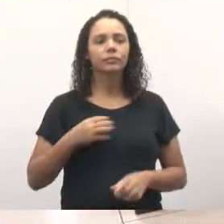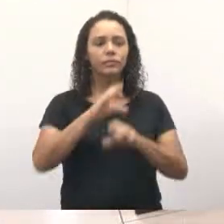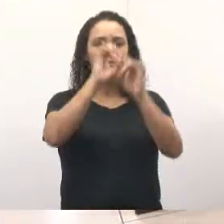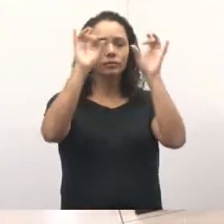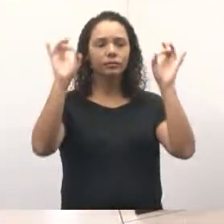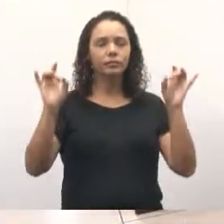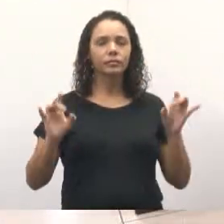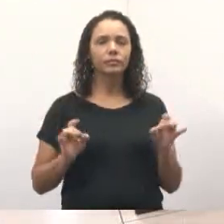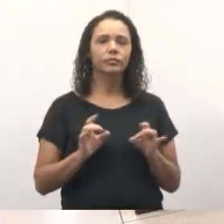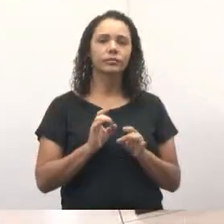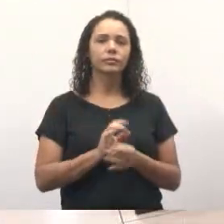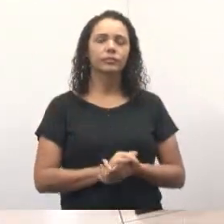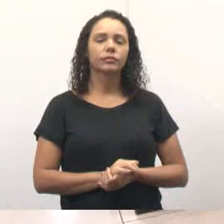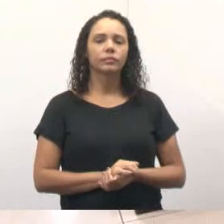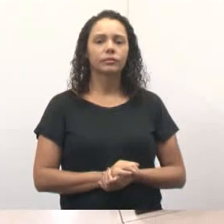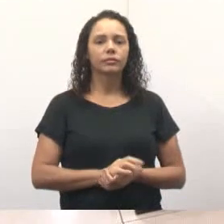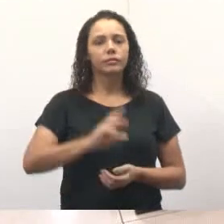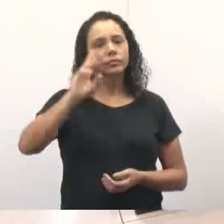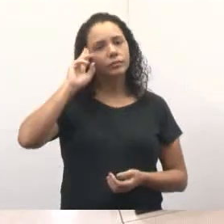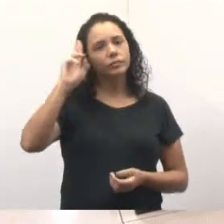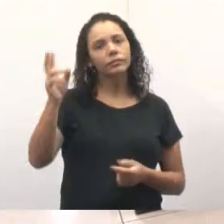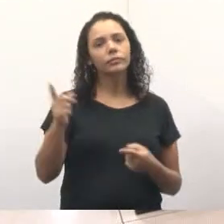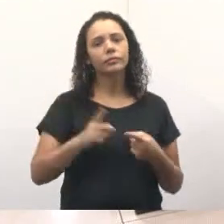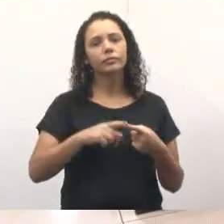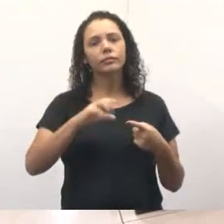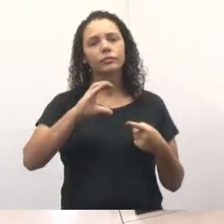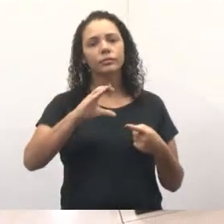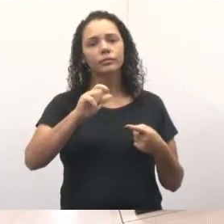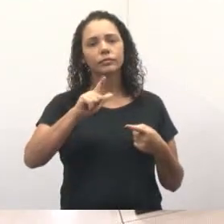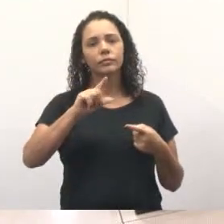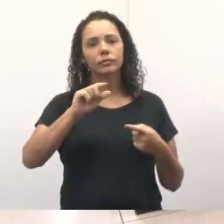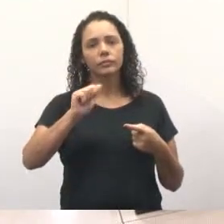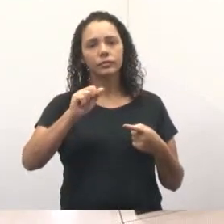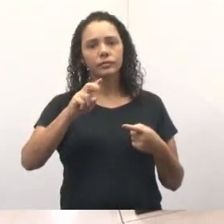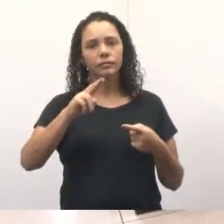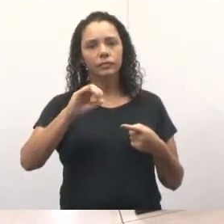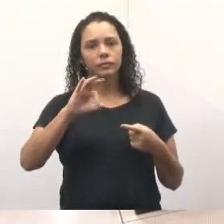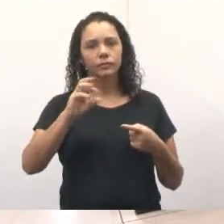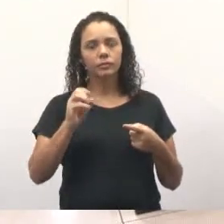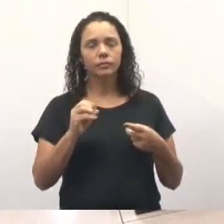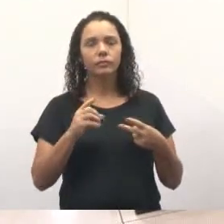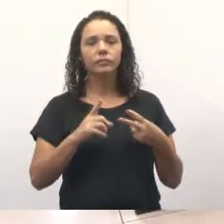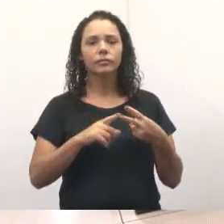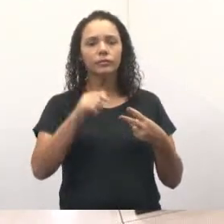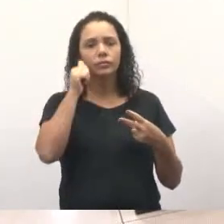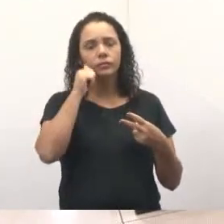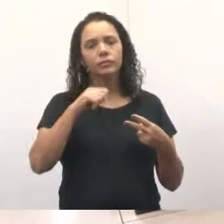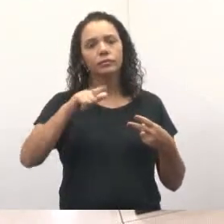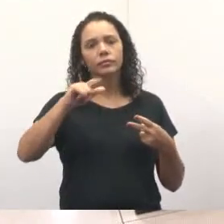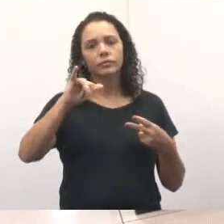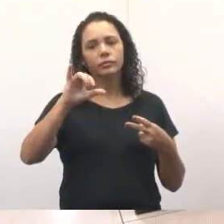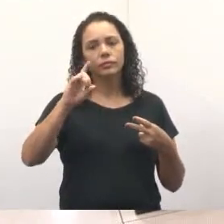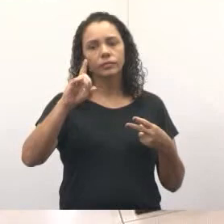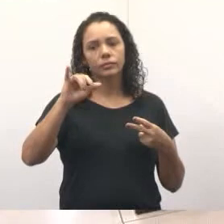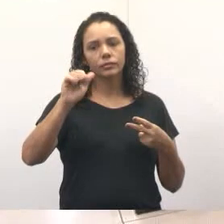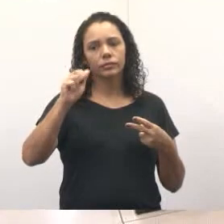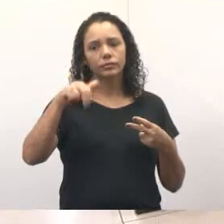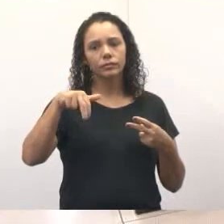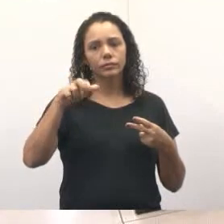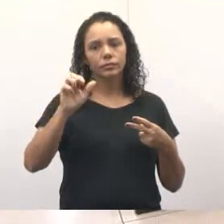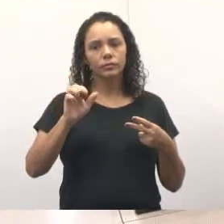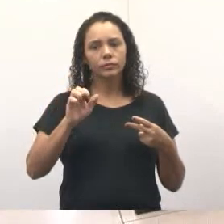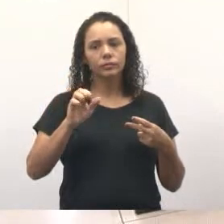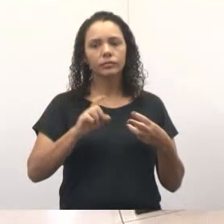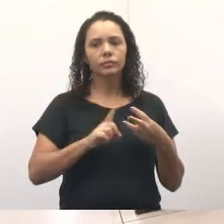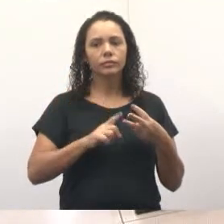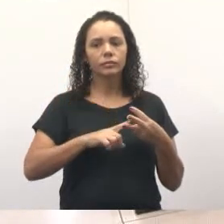especial os senhores Cláudio Moraes de Oliveira, a senhora Lidiane Marques de Souza Moraes,